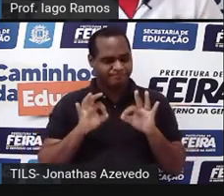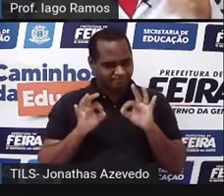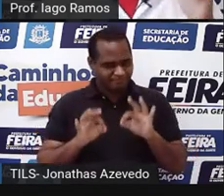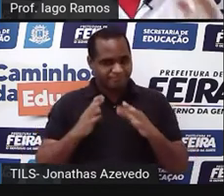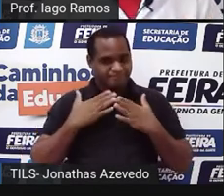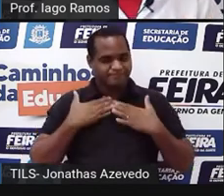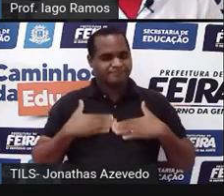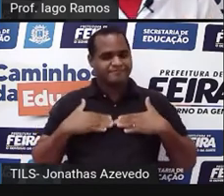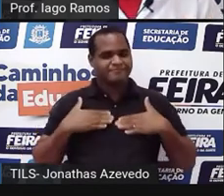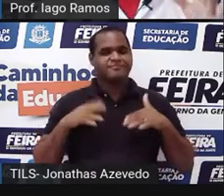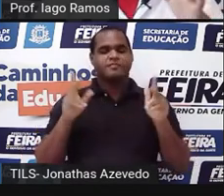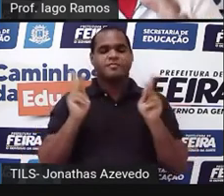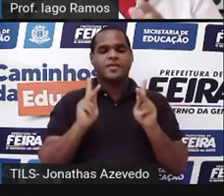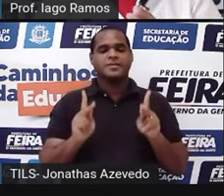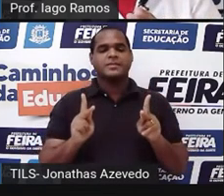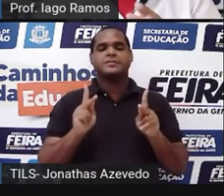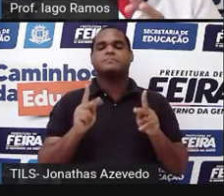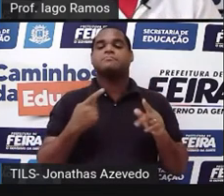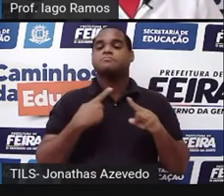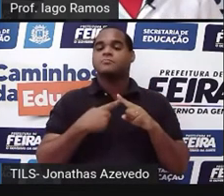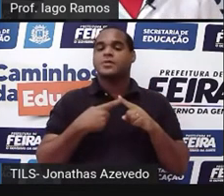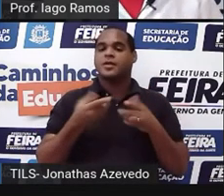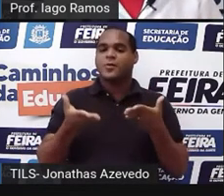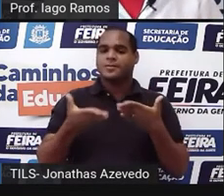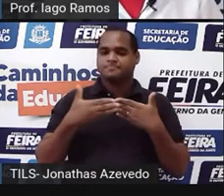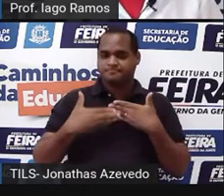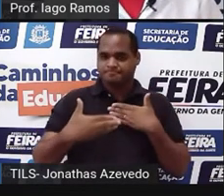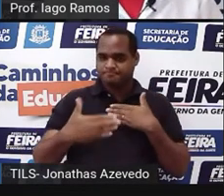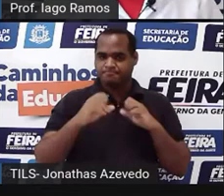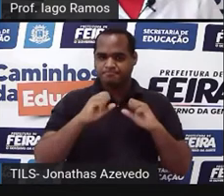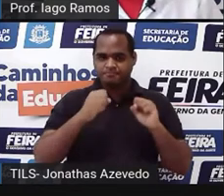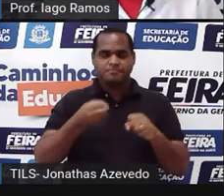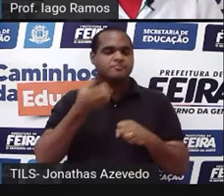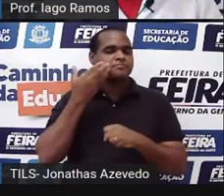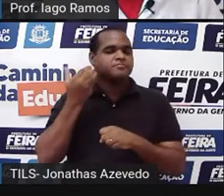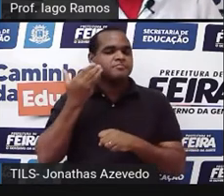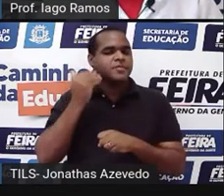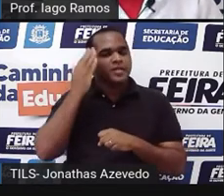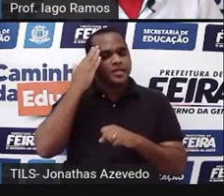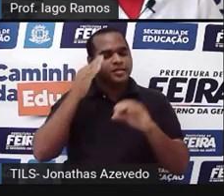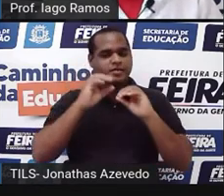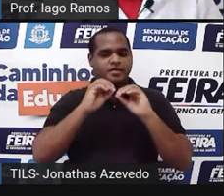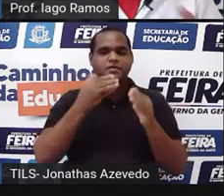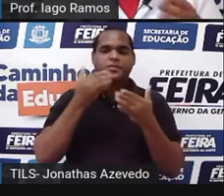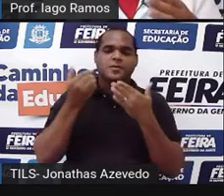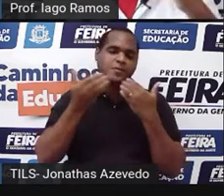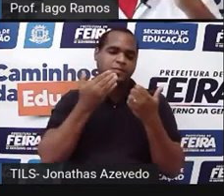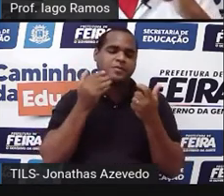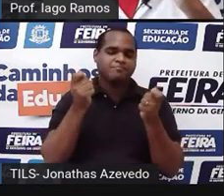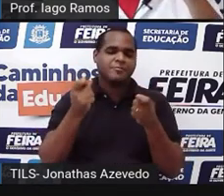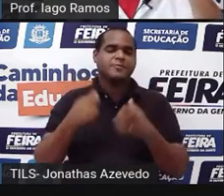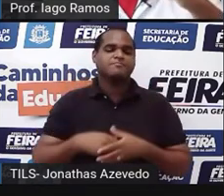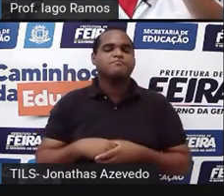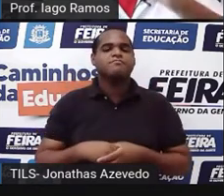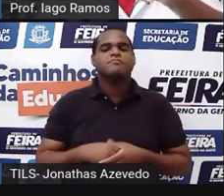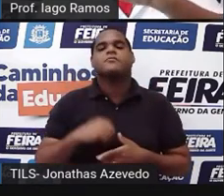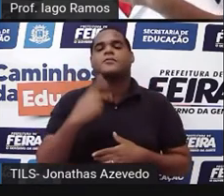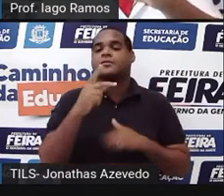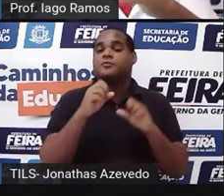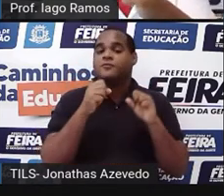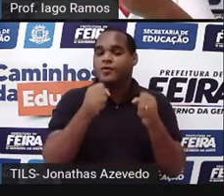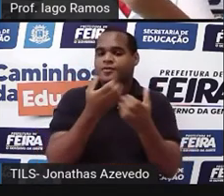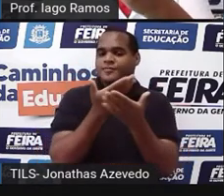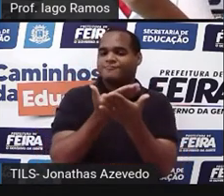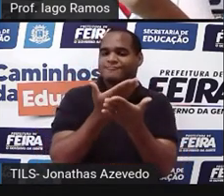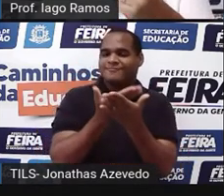tranquilidade, porque a partir de agora a gente vai começar a entender as coisas melhor, tá bom? Porque a gente está aqui é para